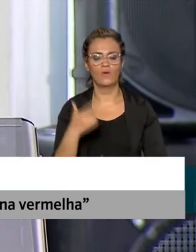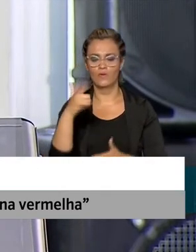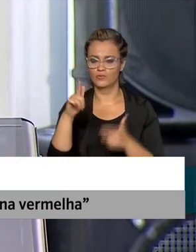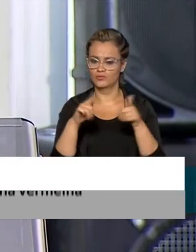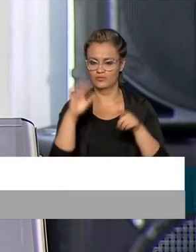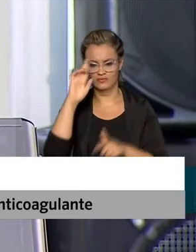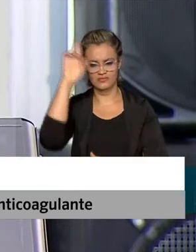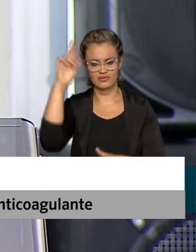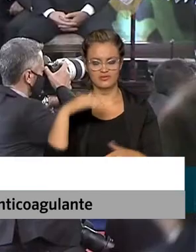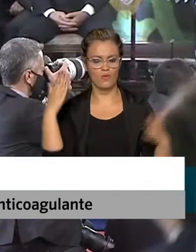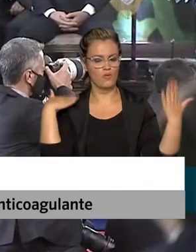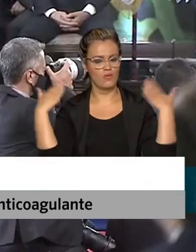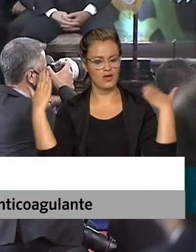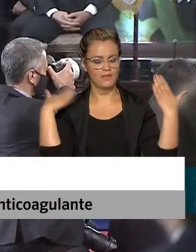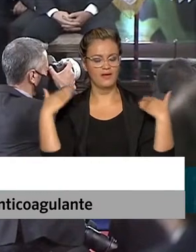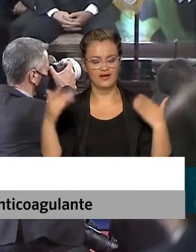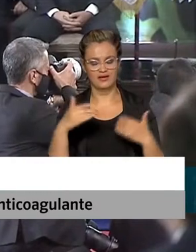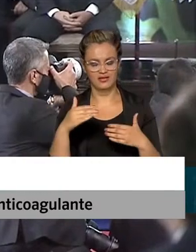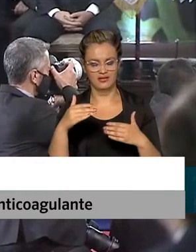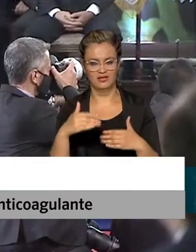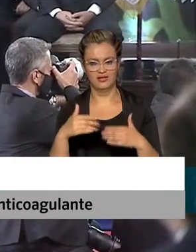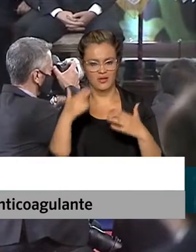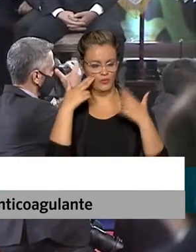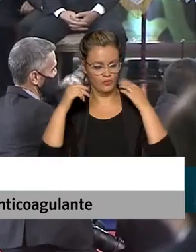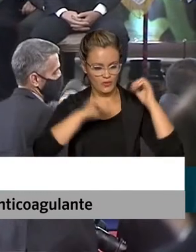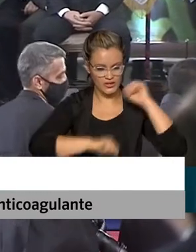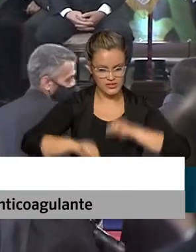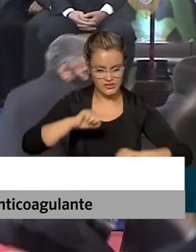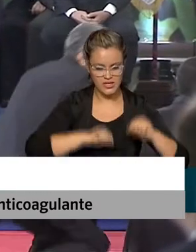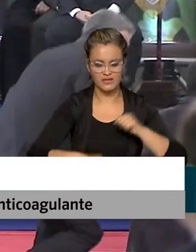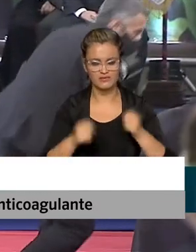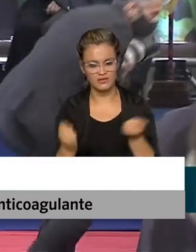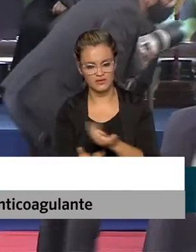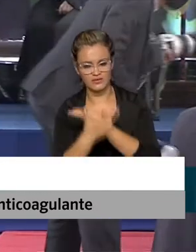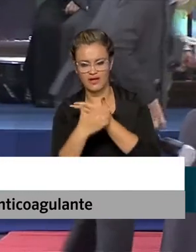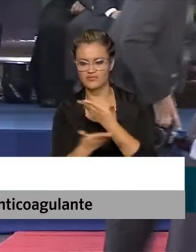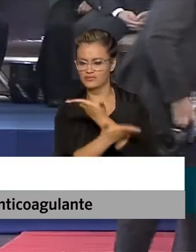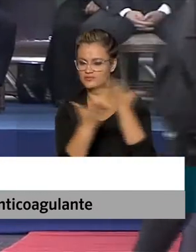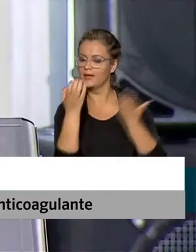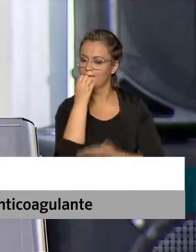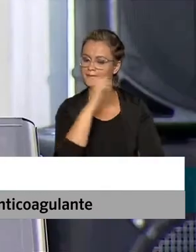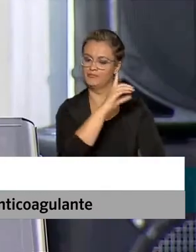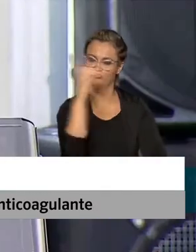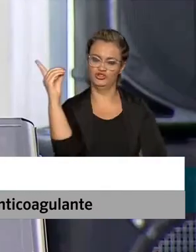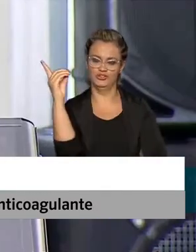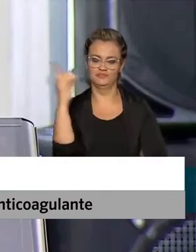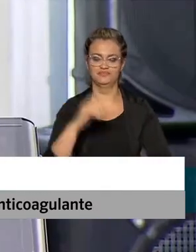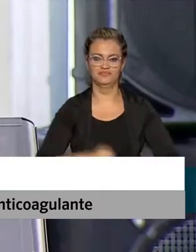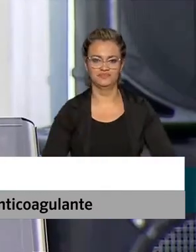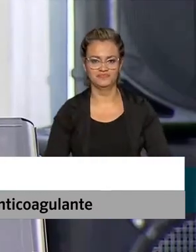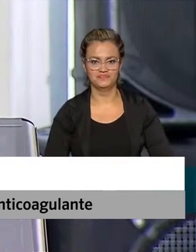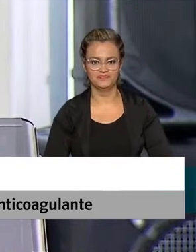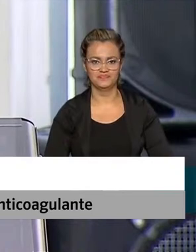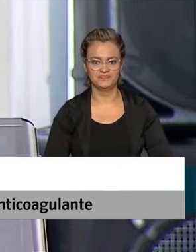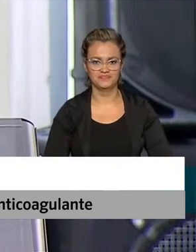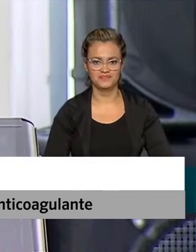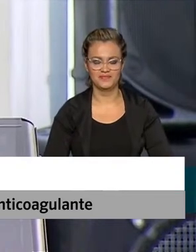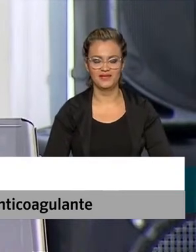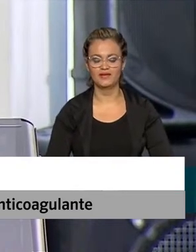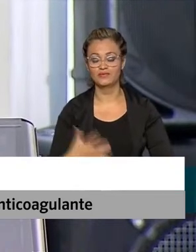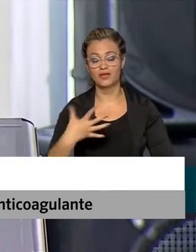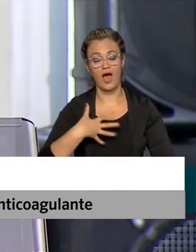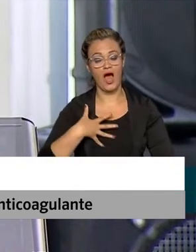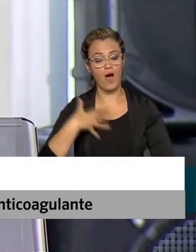oficiais generais da Marinha, do Exército, da Aeronáutica, senhoras e senhores, muito bom dia. Tenho a honra e